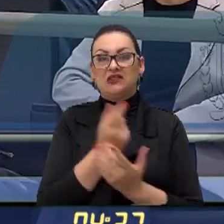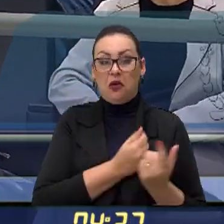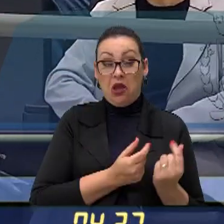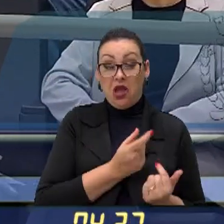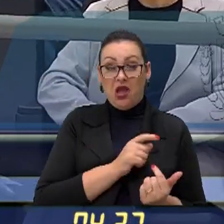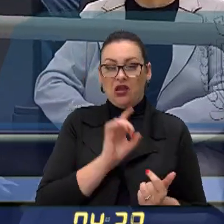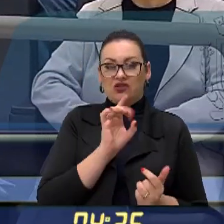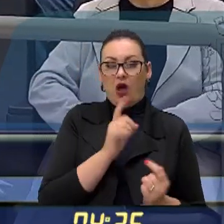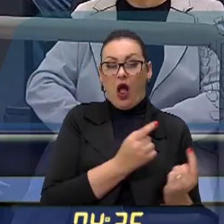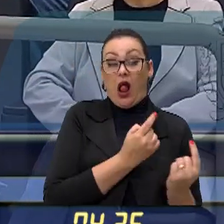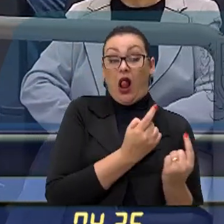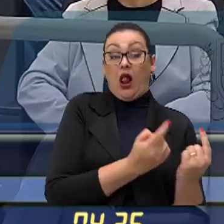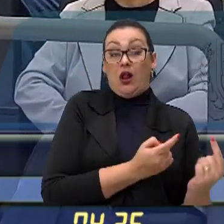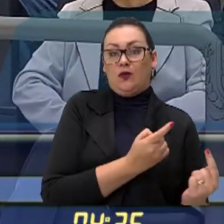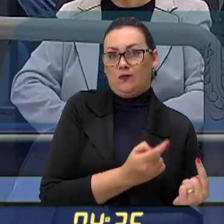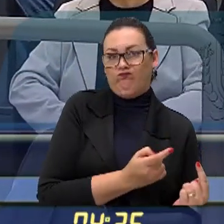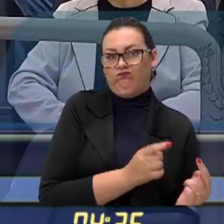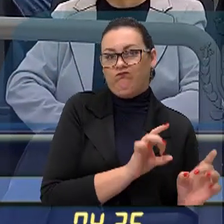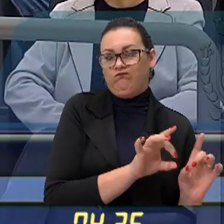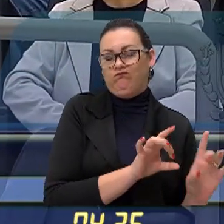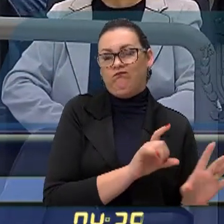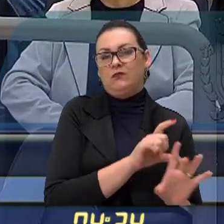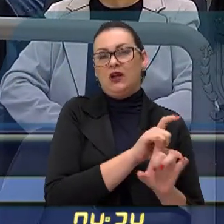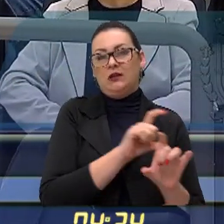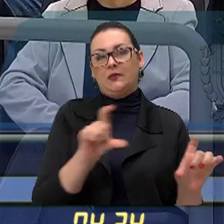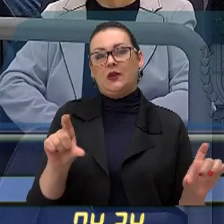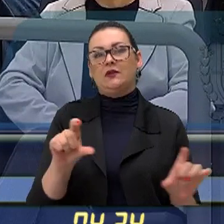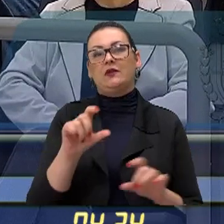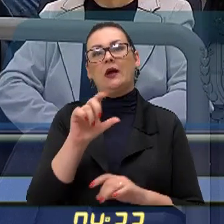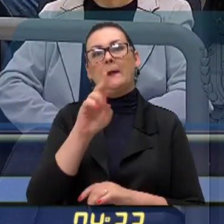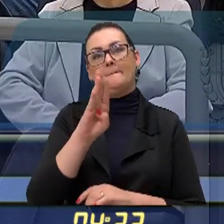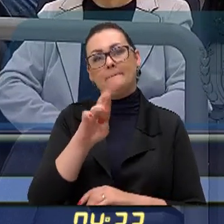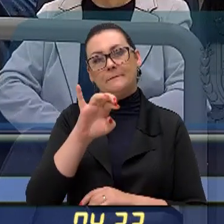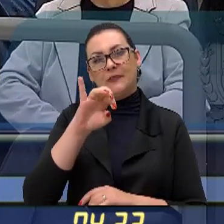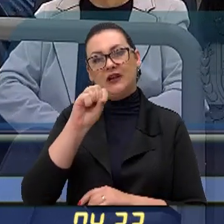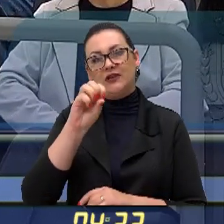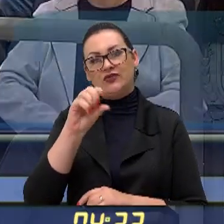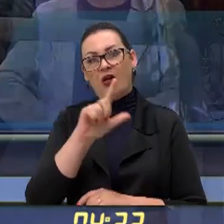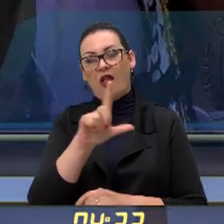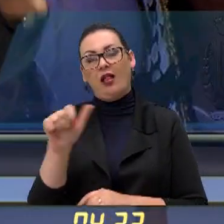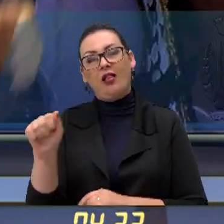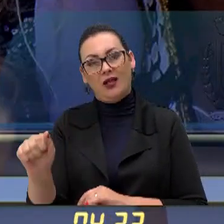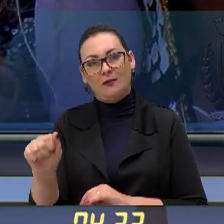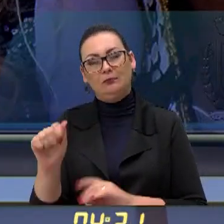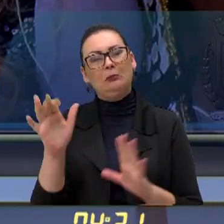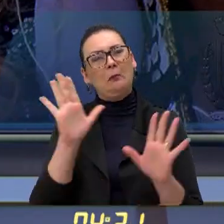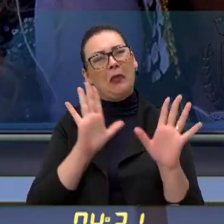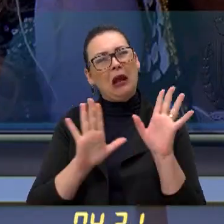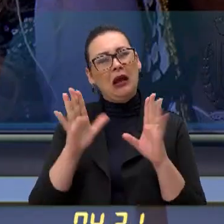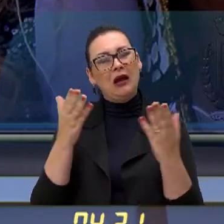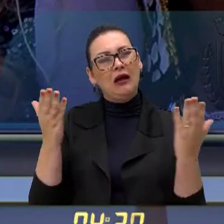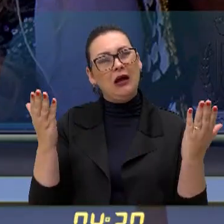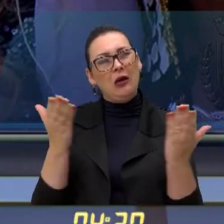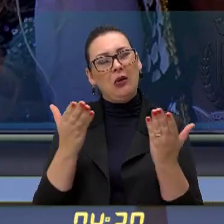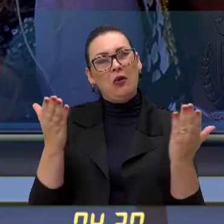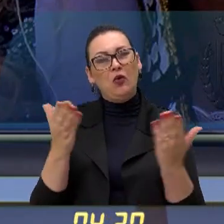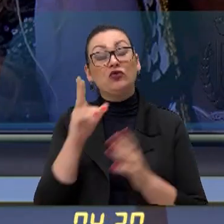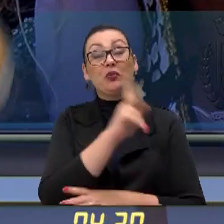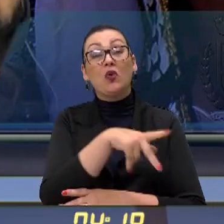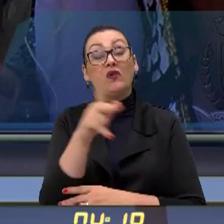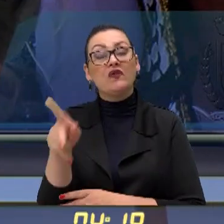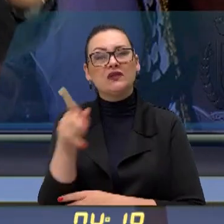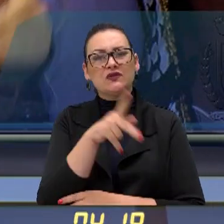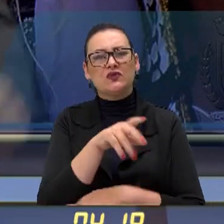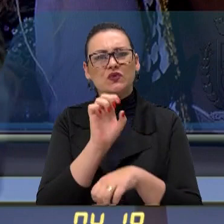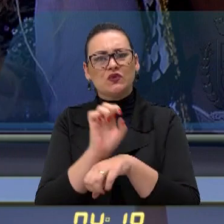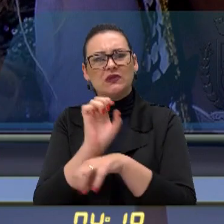para alguns privilegiados. Leonel de Moura Brizola. Nos parece hoje que os